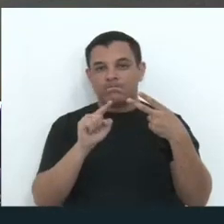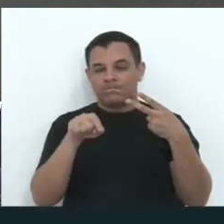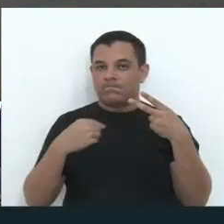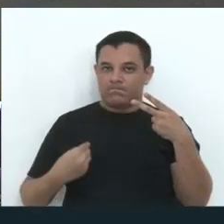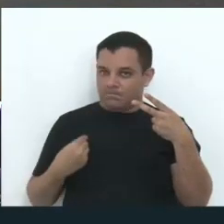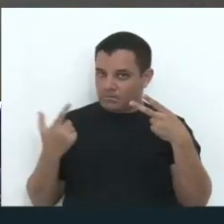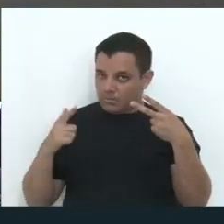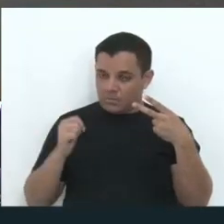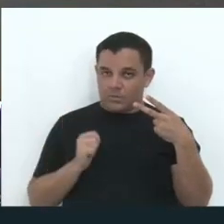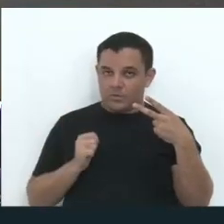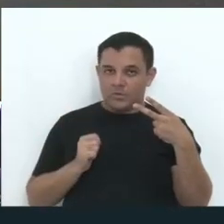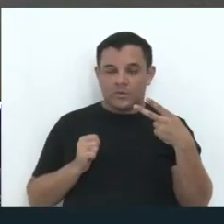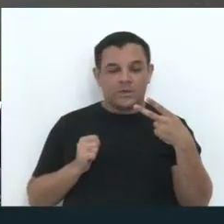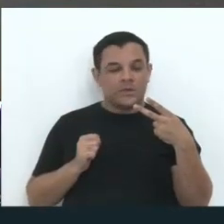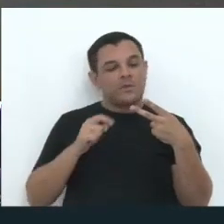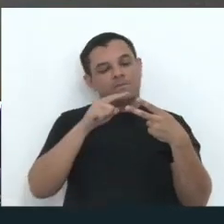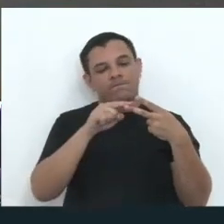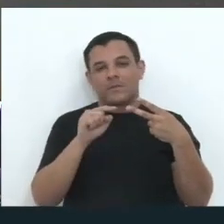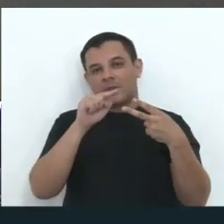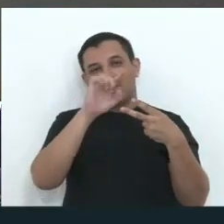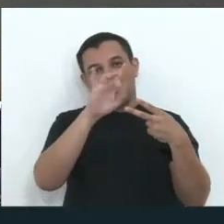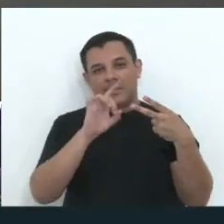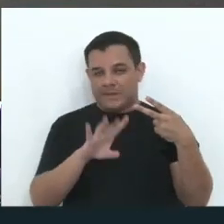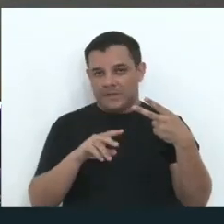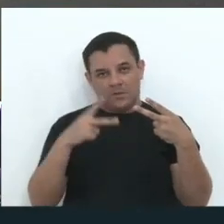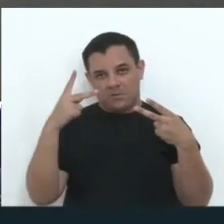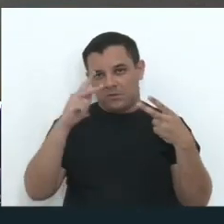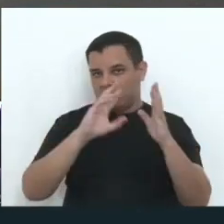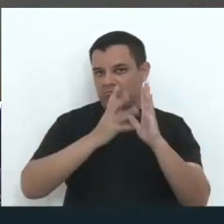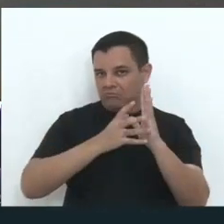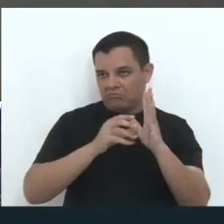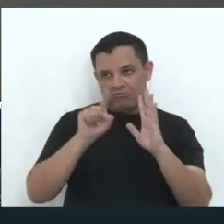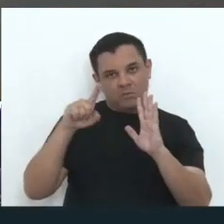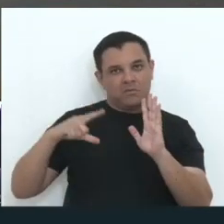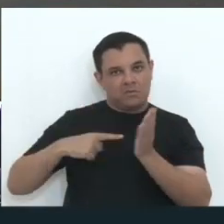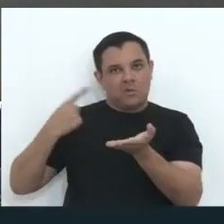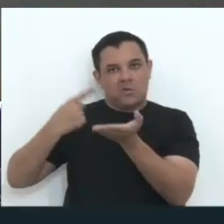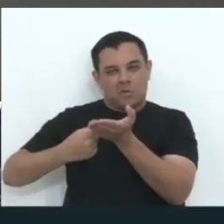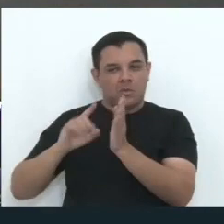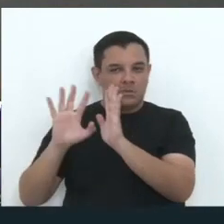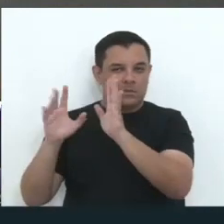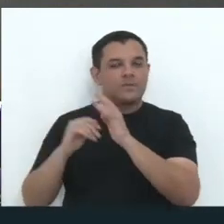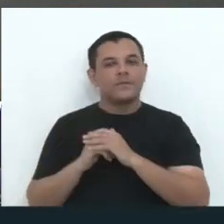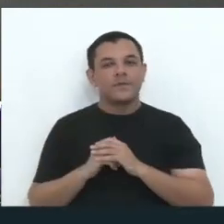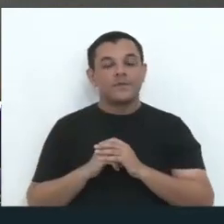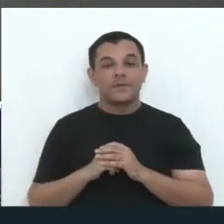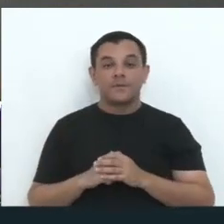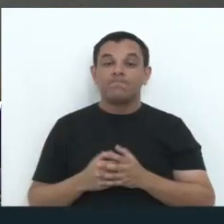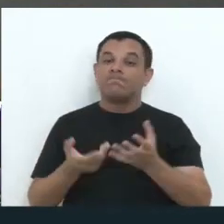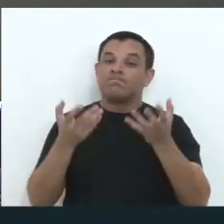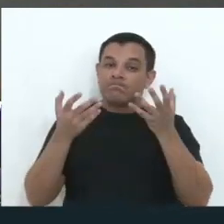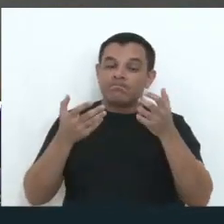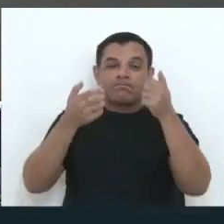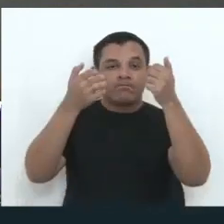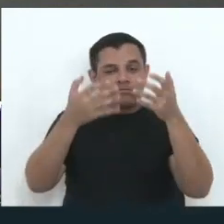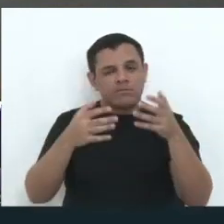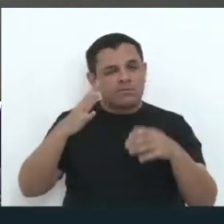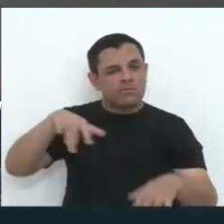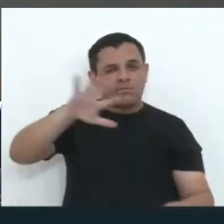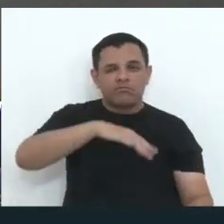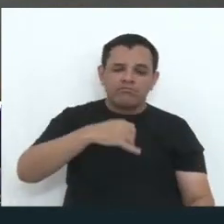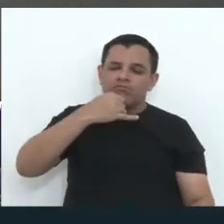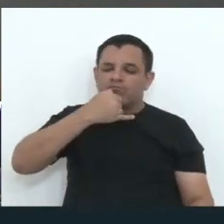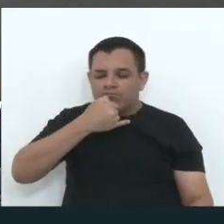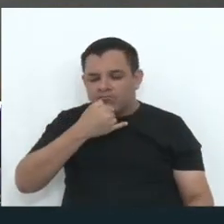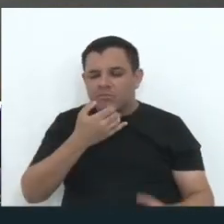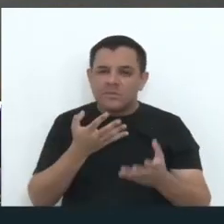montar um compromisso cada um nos seus partidos. Registrado. E eu gostaria, diante de toda a tristeza que se abate na Câmara, toda a tristeza